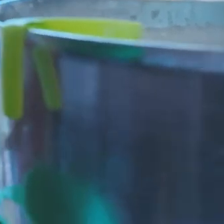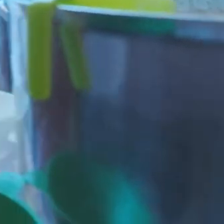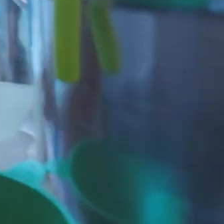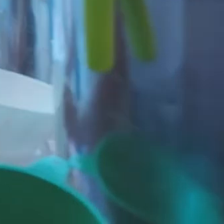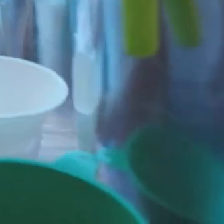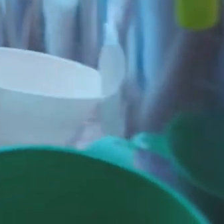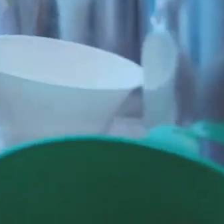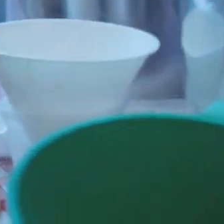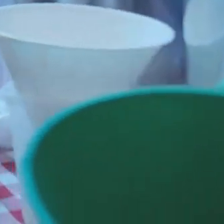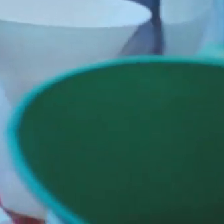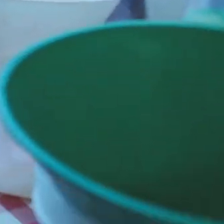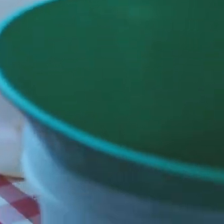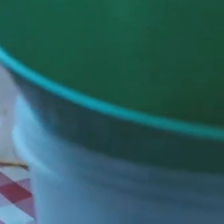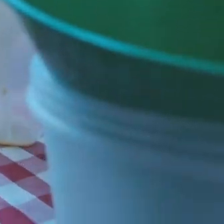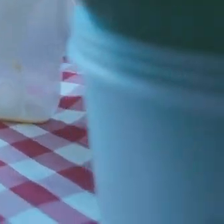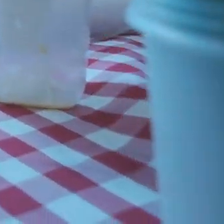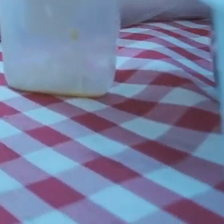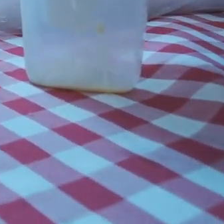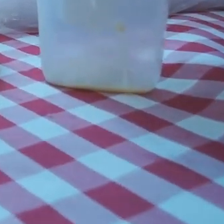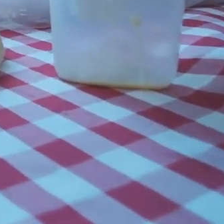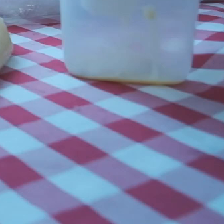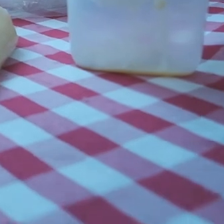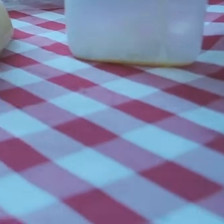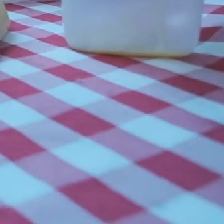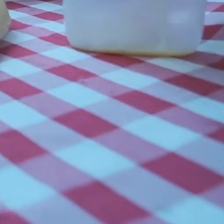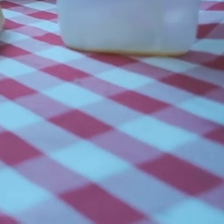Para, problema dele. Ah, quando chegar.